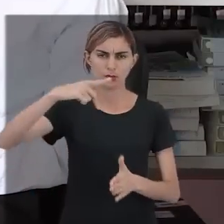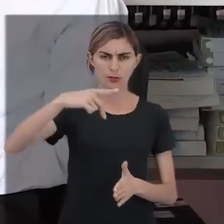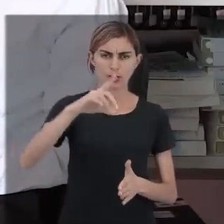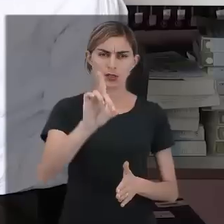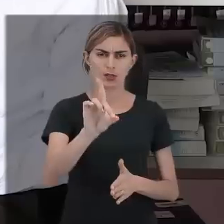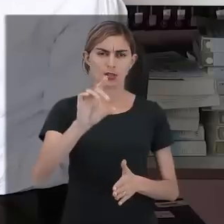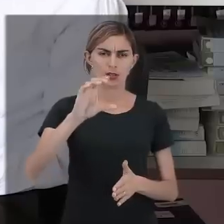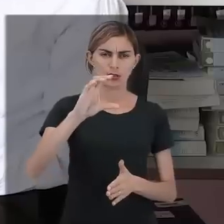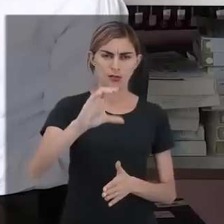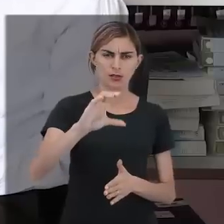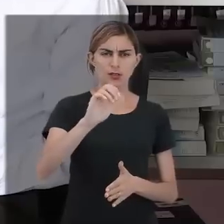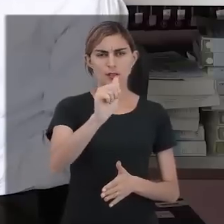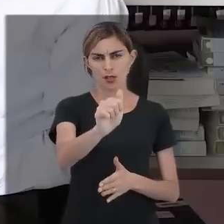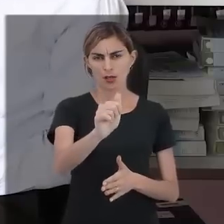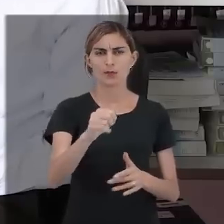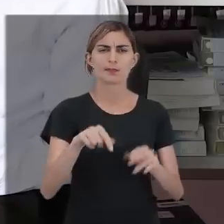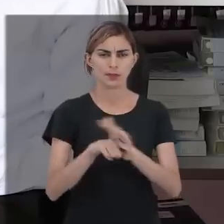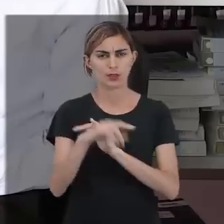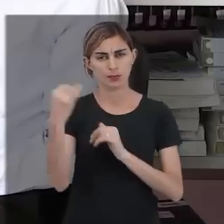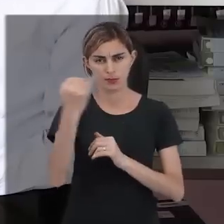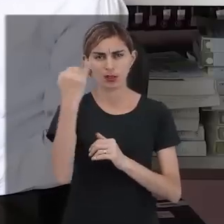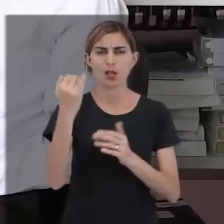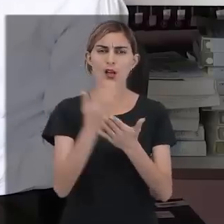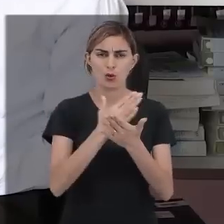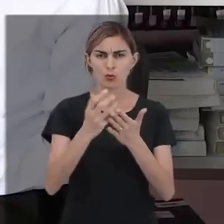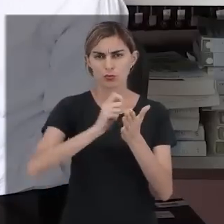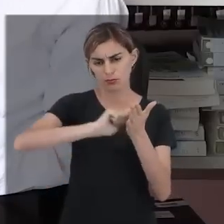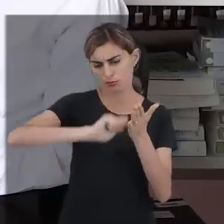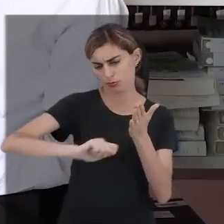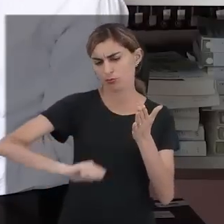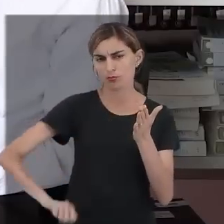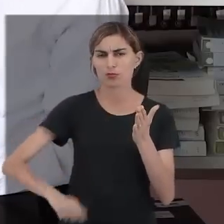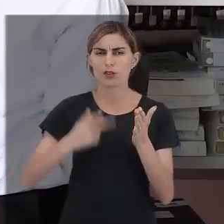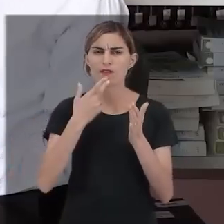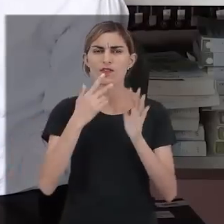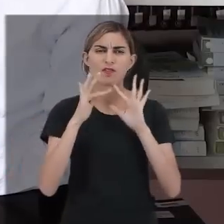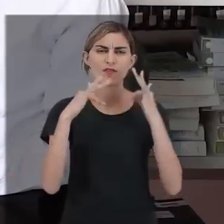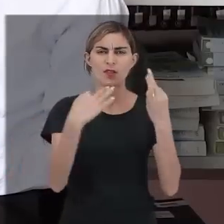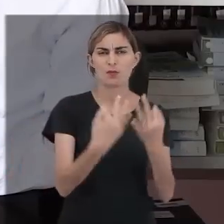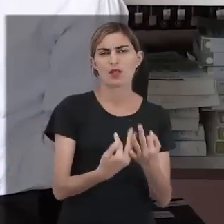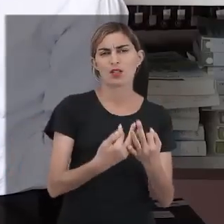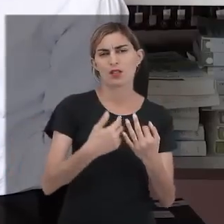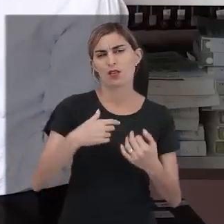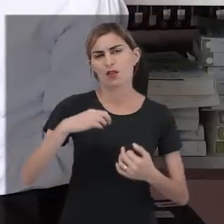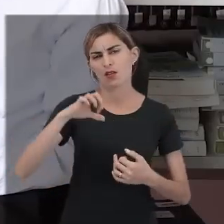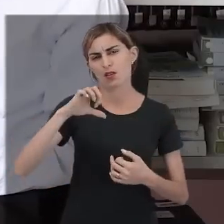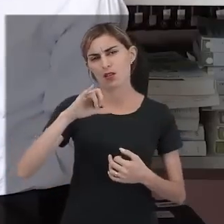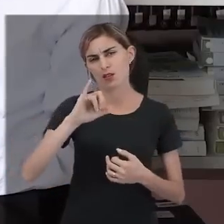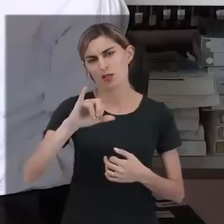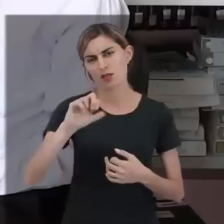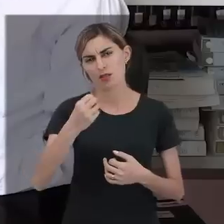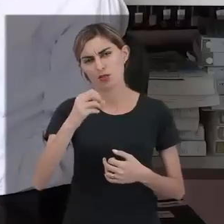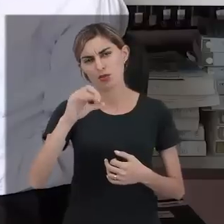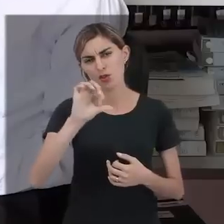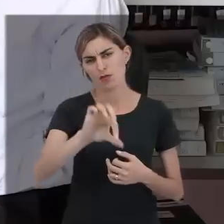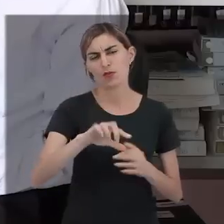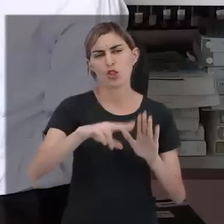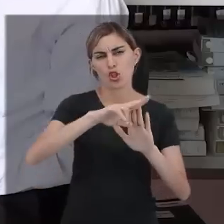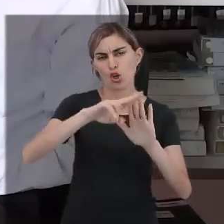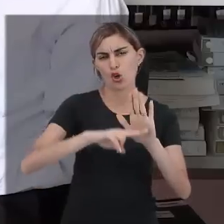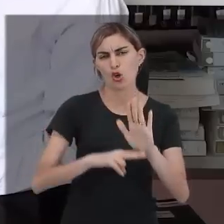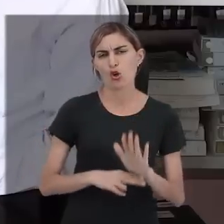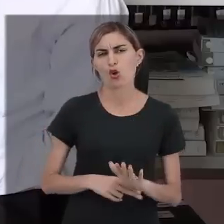pergunta bem importante. Por quê? Alguns autores, eles falam família ISO 9000, série de normas ISO